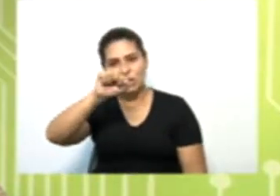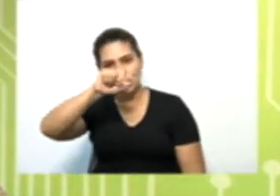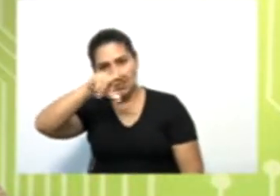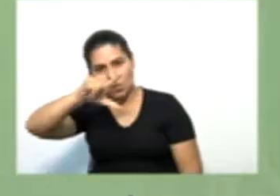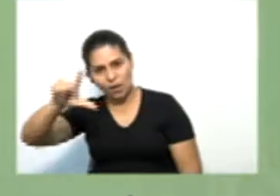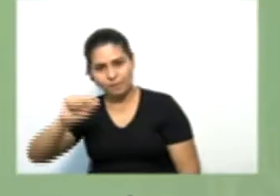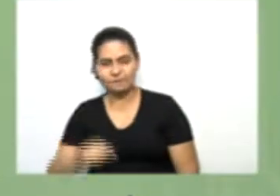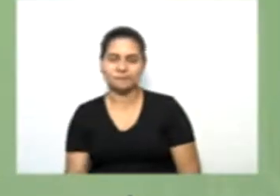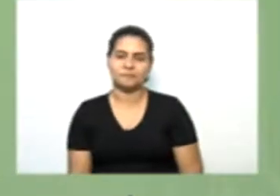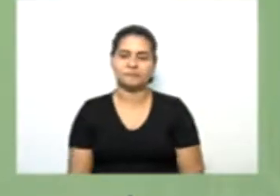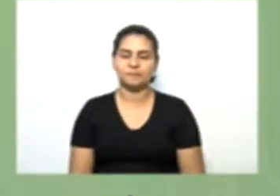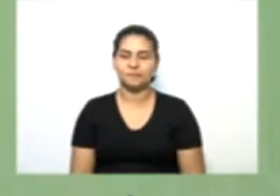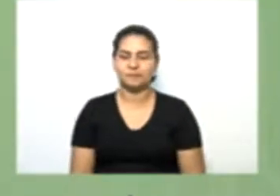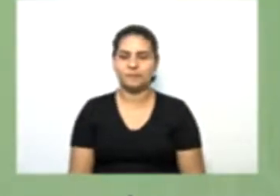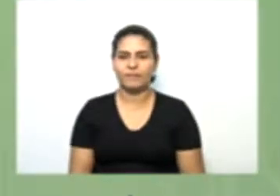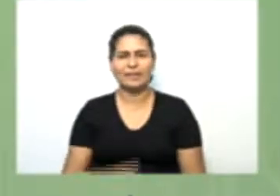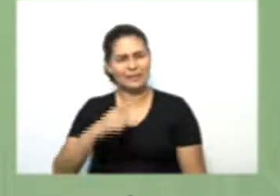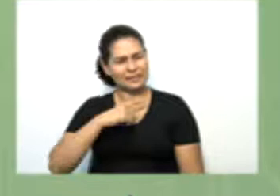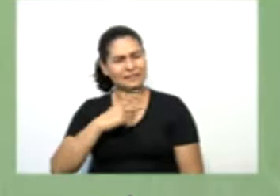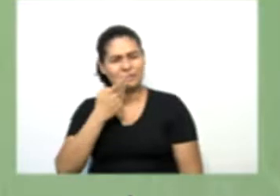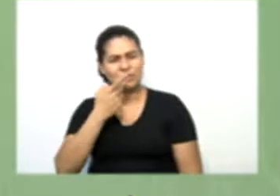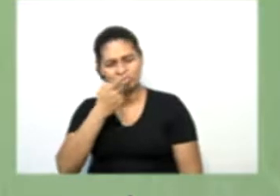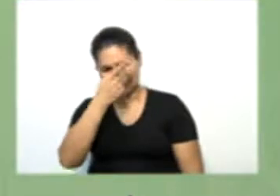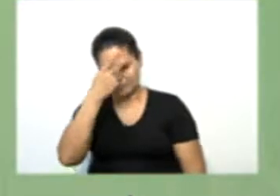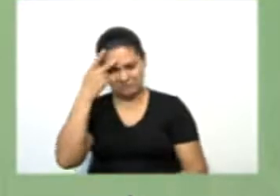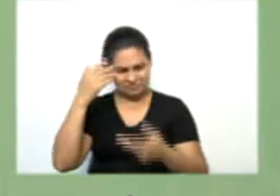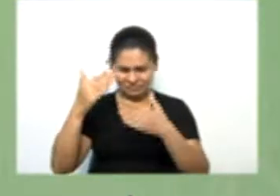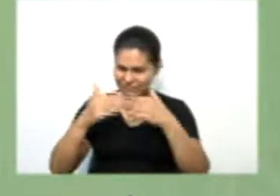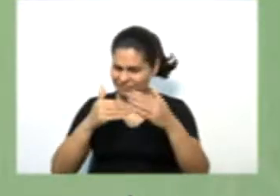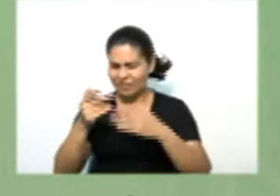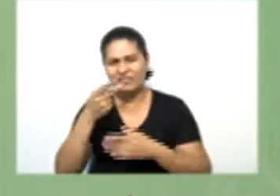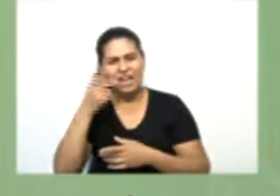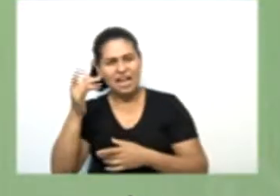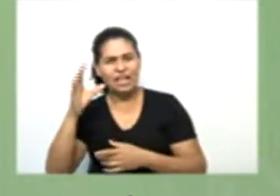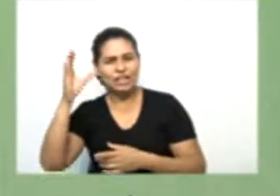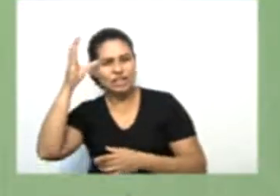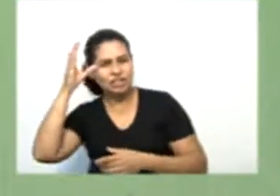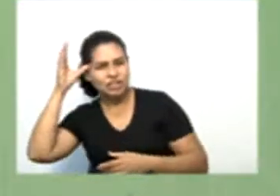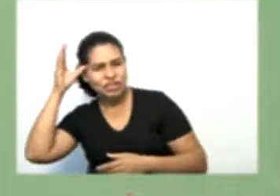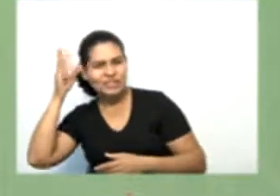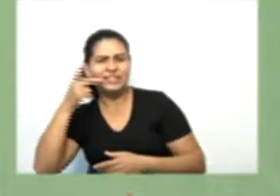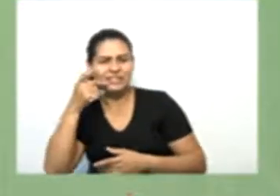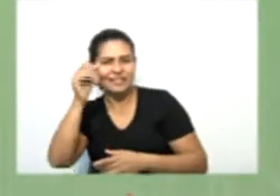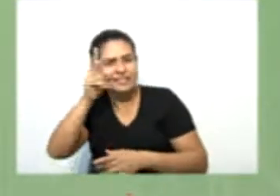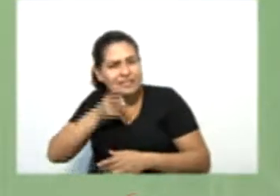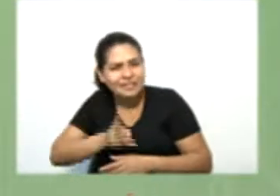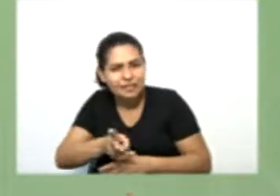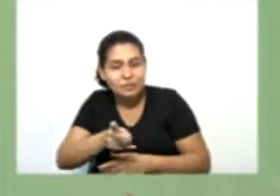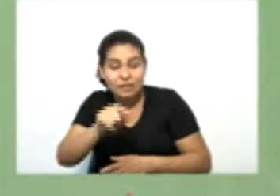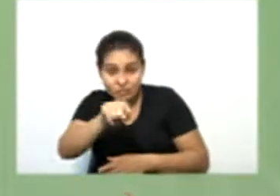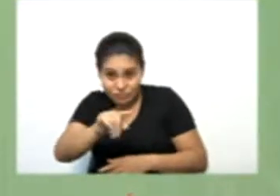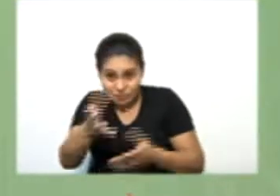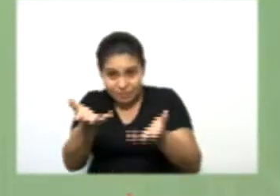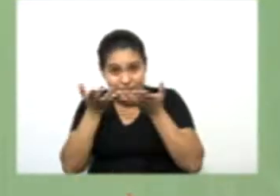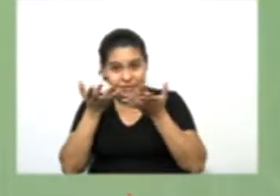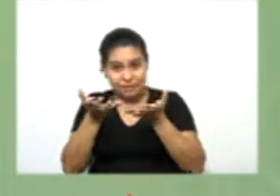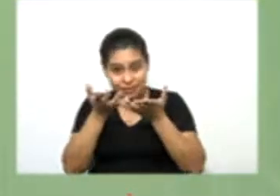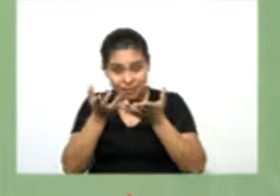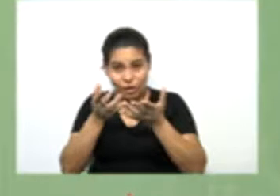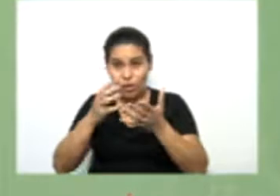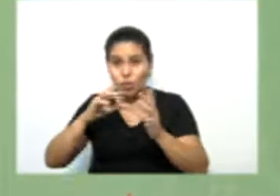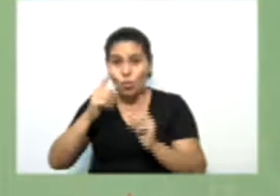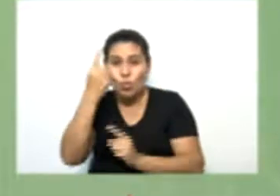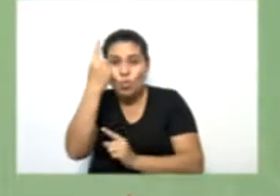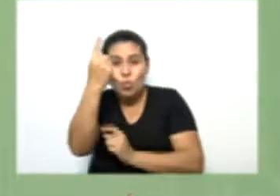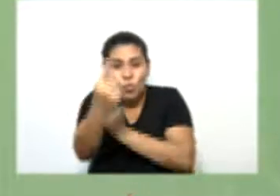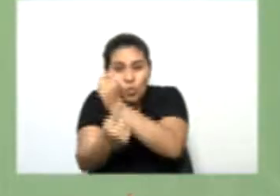só. Tem um ditado, né? Existe um provérbio chinês que diz o seguinte: se você quer um ano